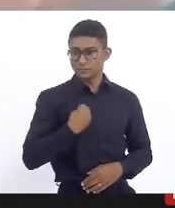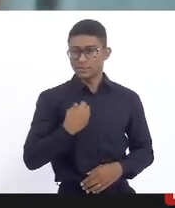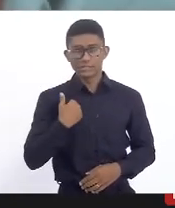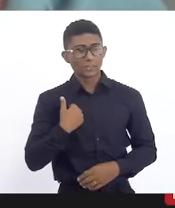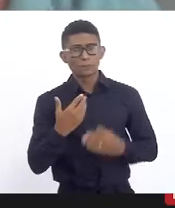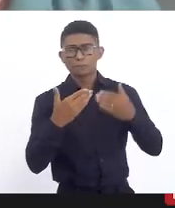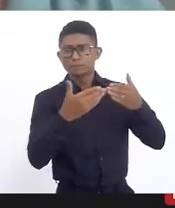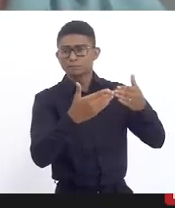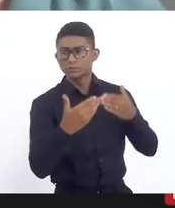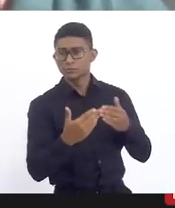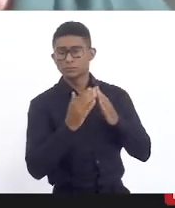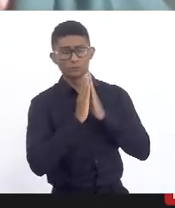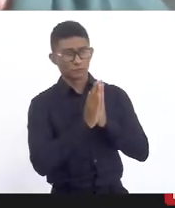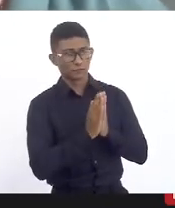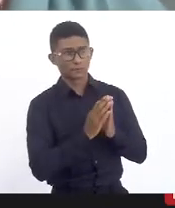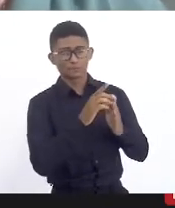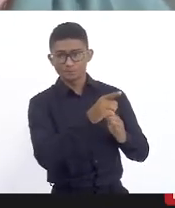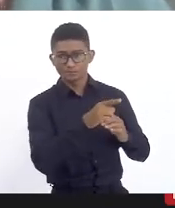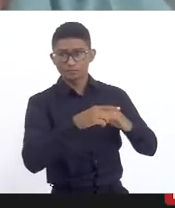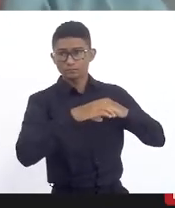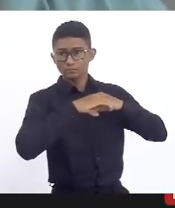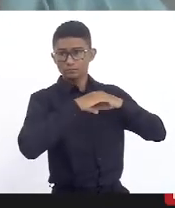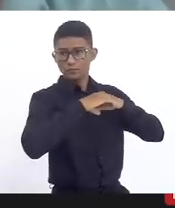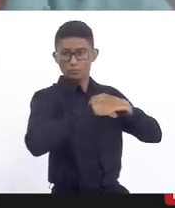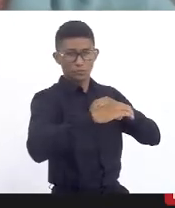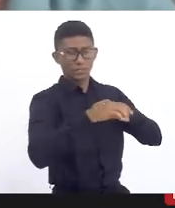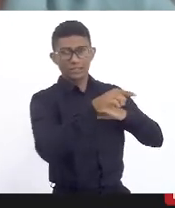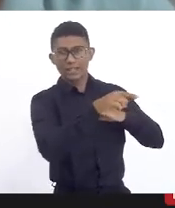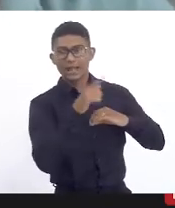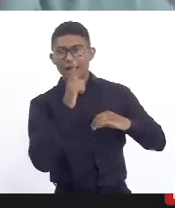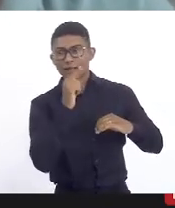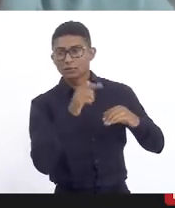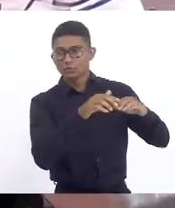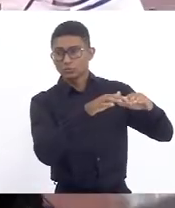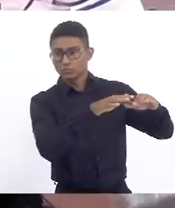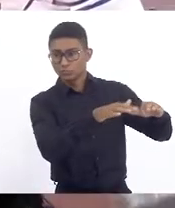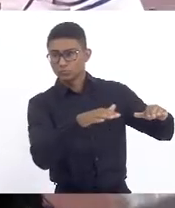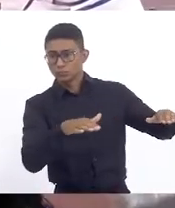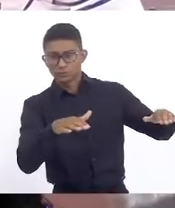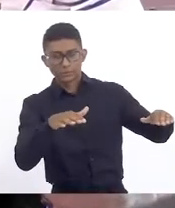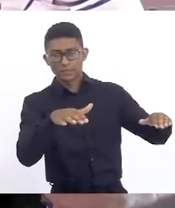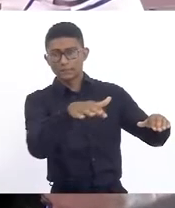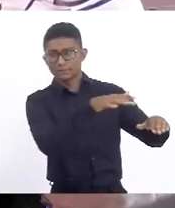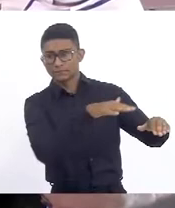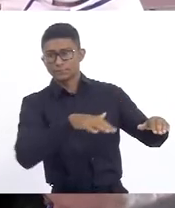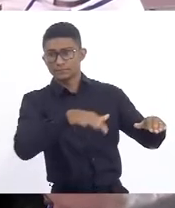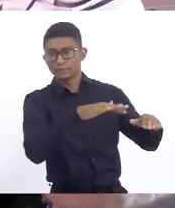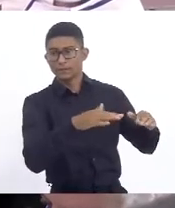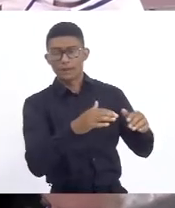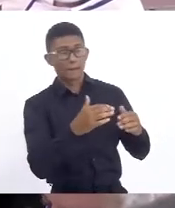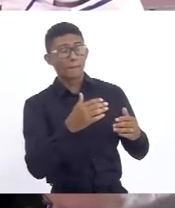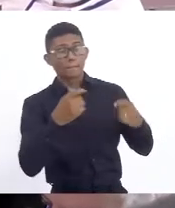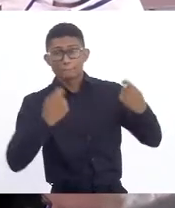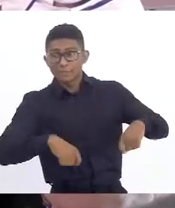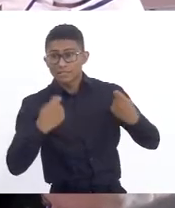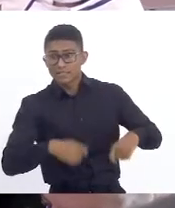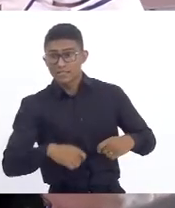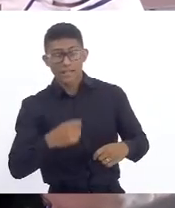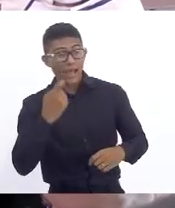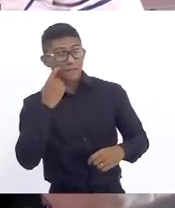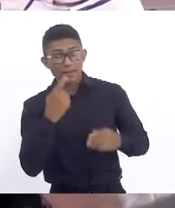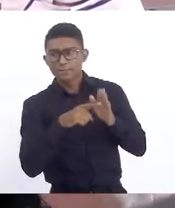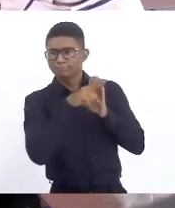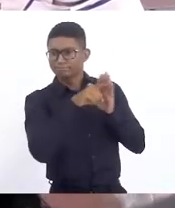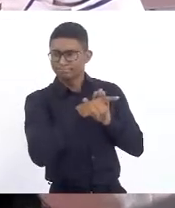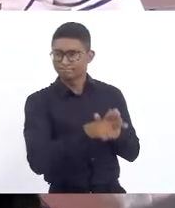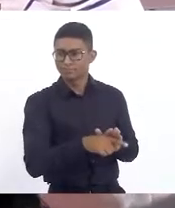ao longo da lagoa, principalmente da lagoa maior e da lagoa menor ali, medir prismas de velocidade para poder fazer